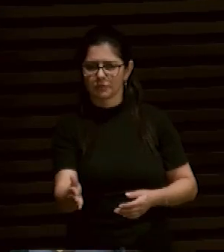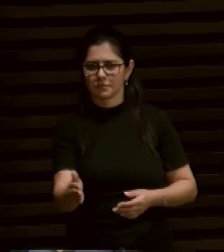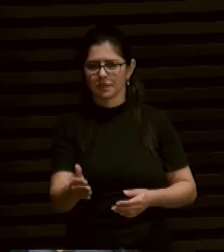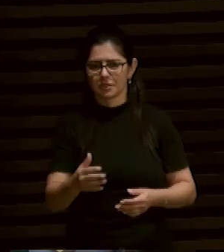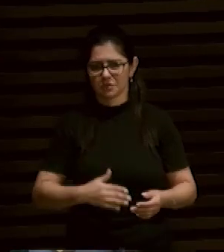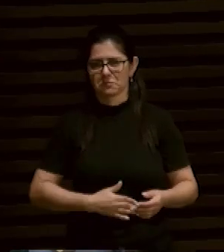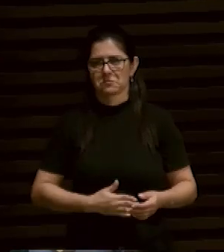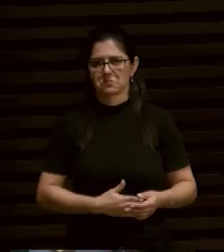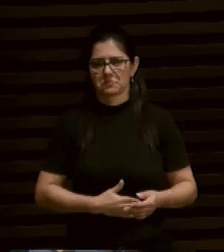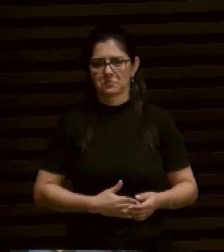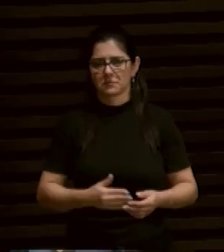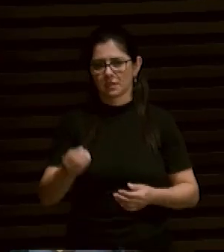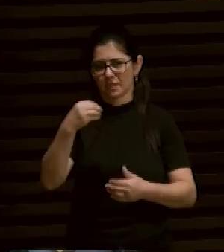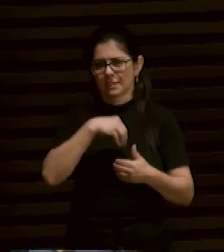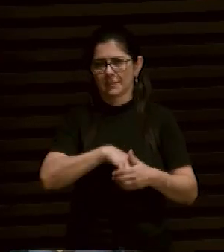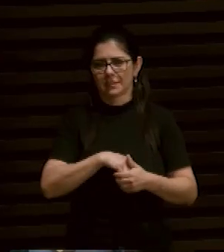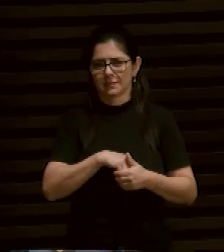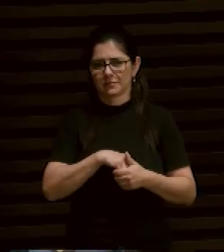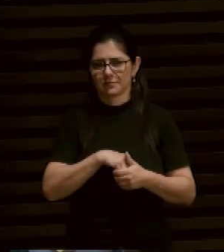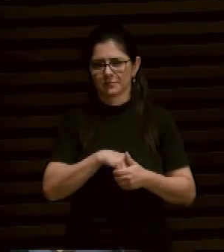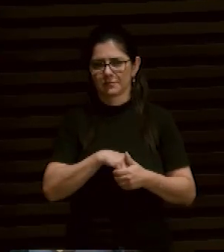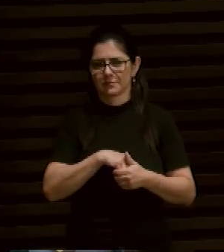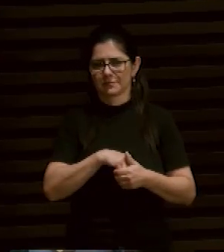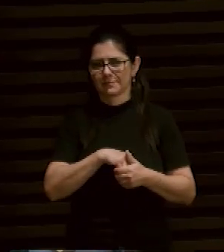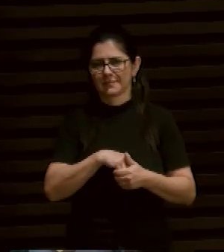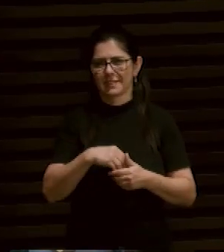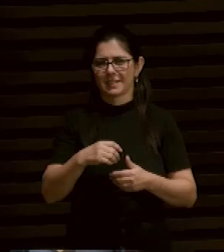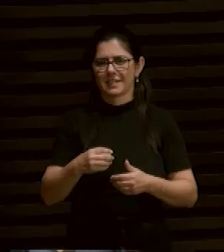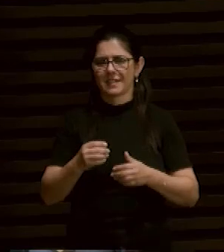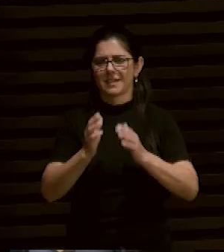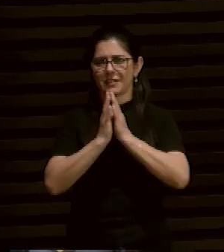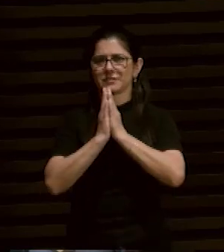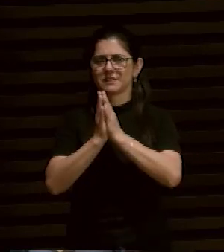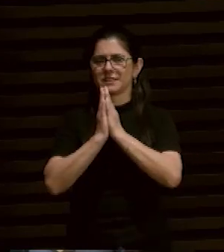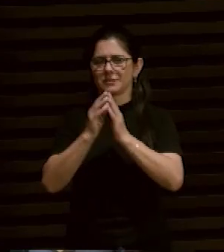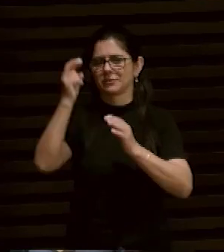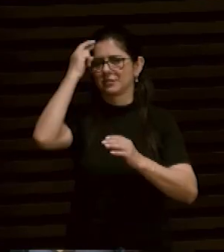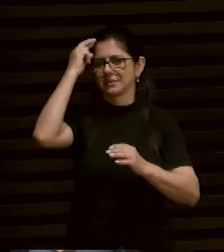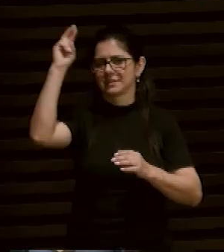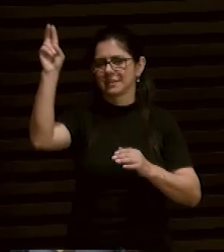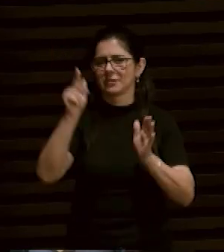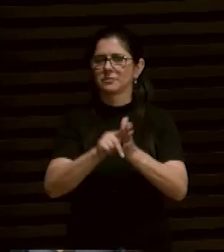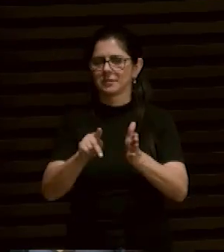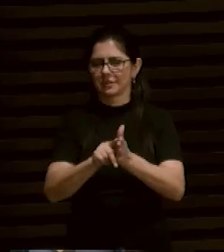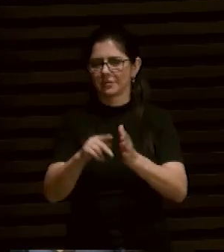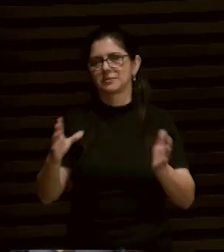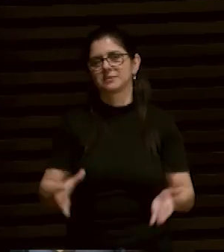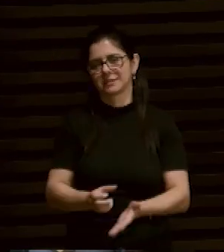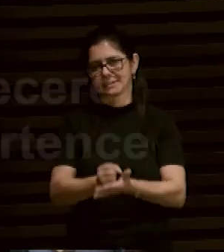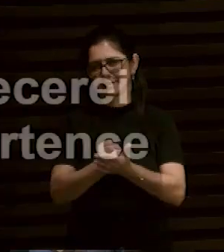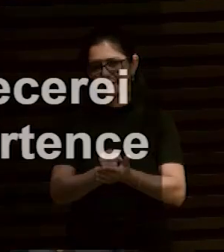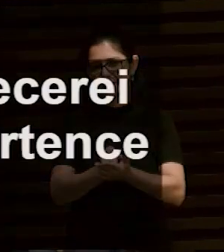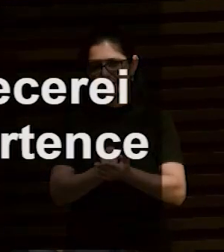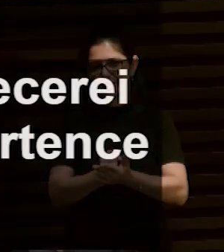livro, que está no capítulo 2, que é: ao Senhor pertence a salvação. Aquilo que os marinheiros já tinham descoberto